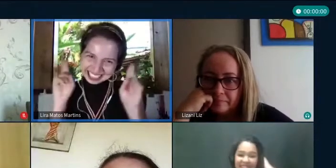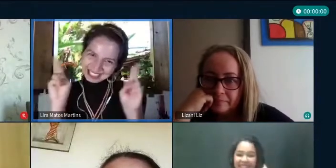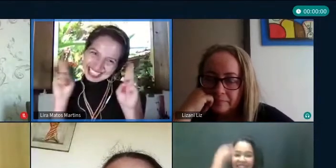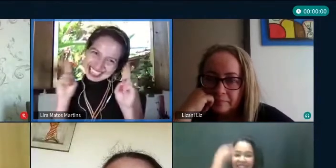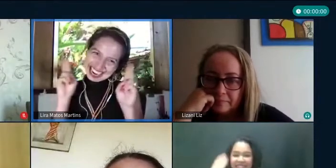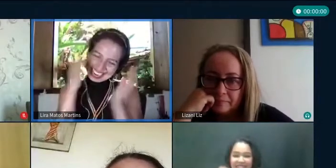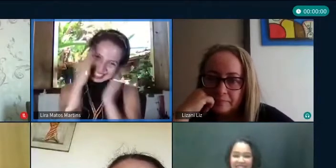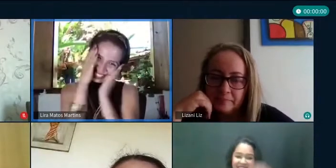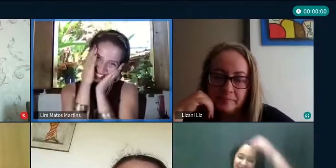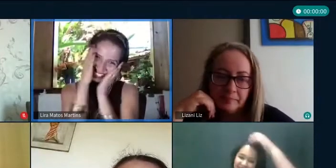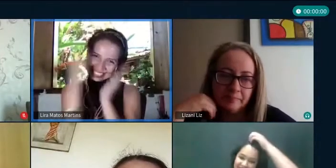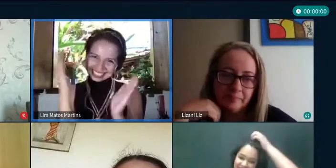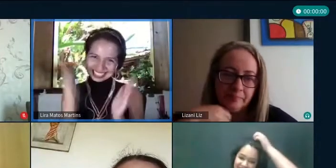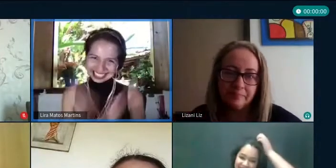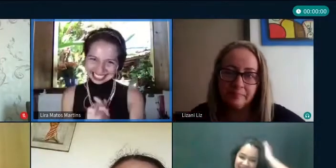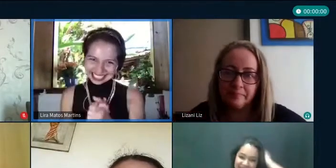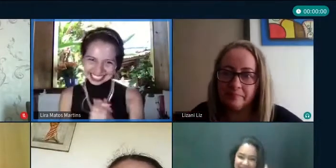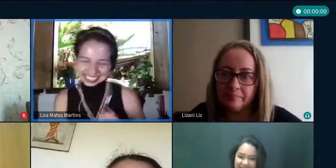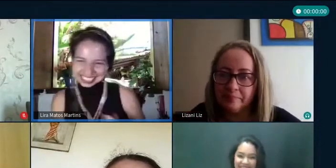linda, obrigada.